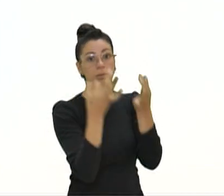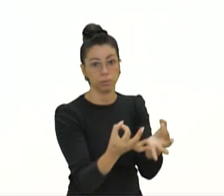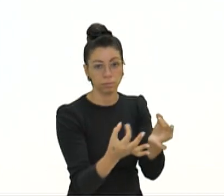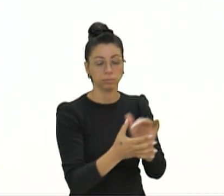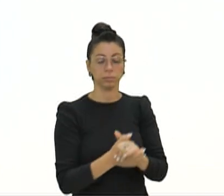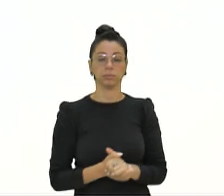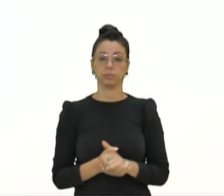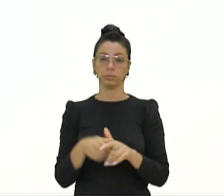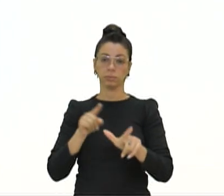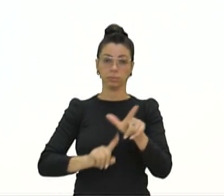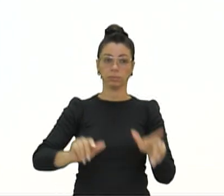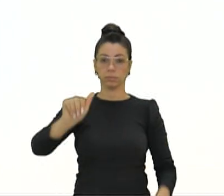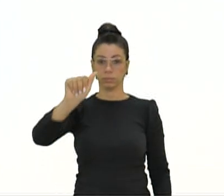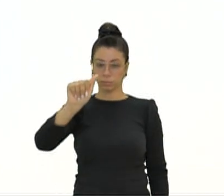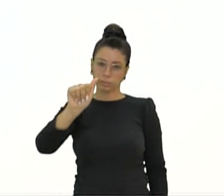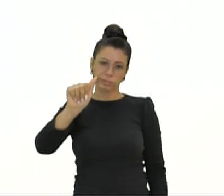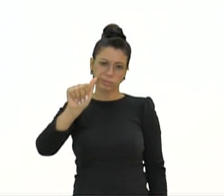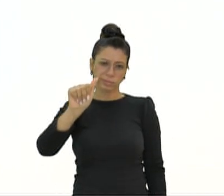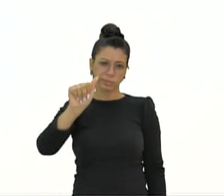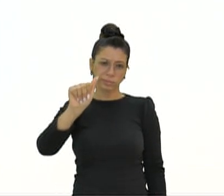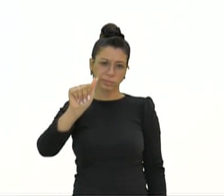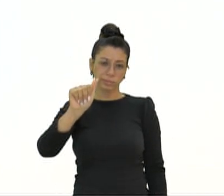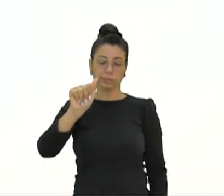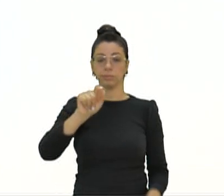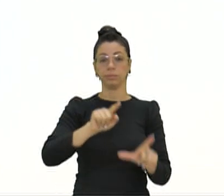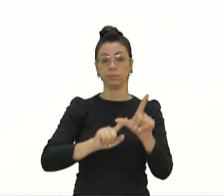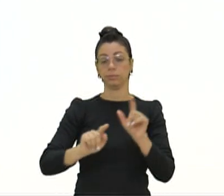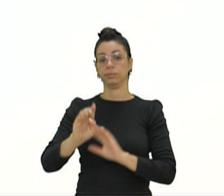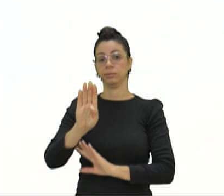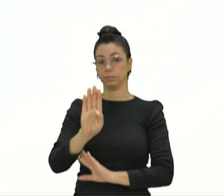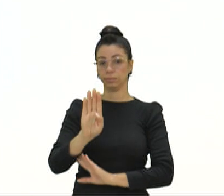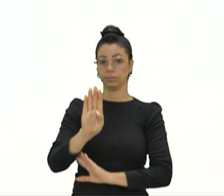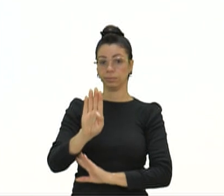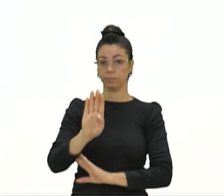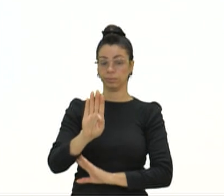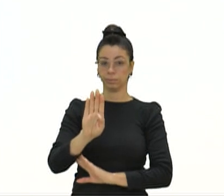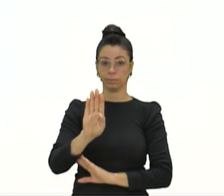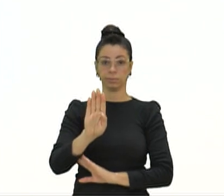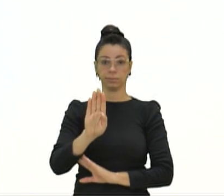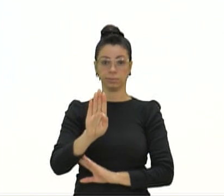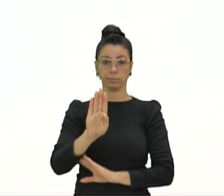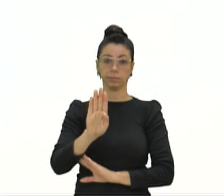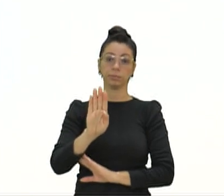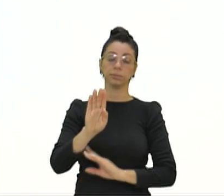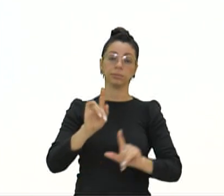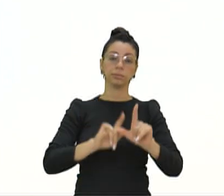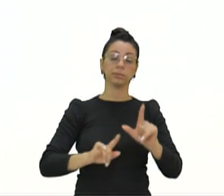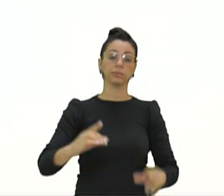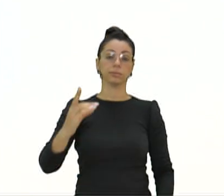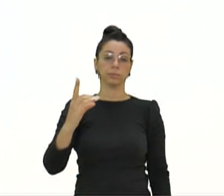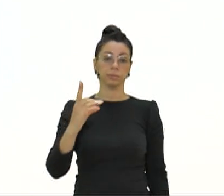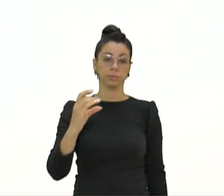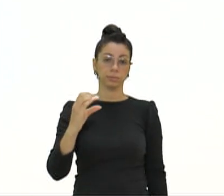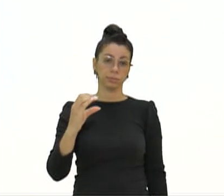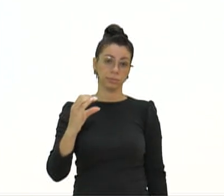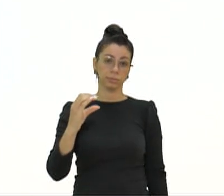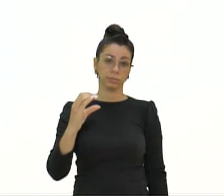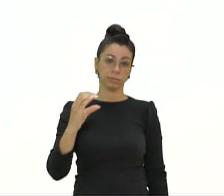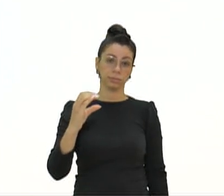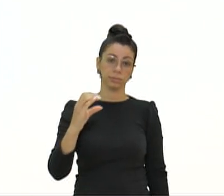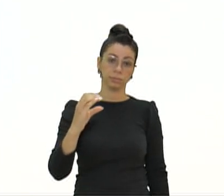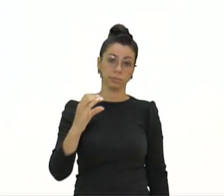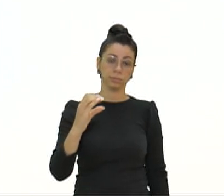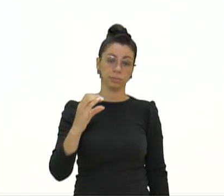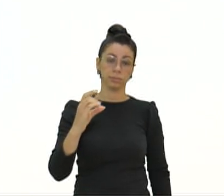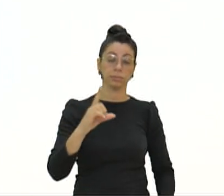Letra A. Será que são cones e bastonetes? Letra B. Cones e íris? Letra C.